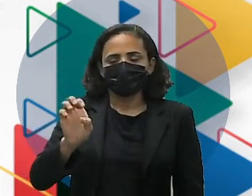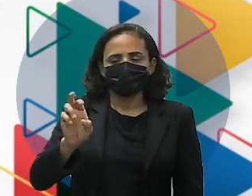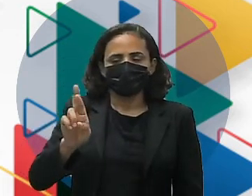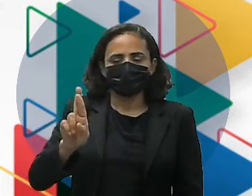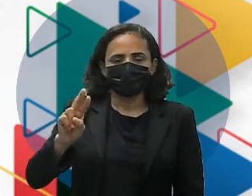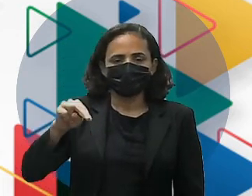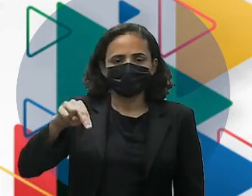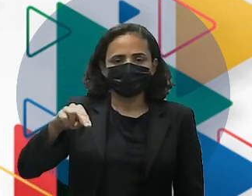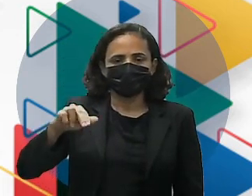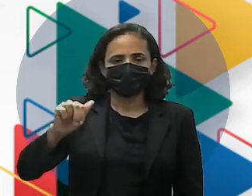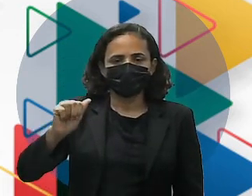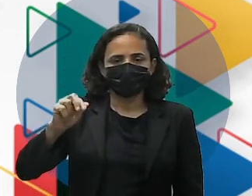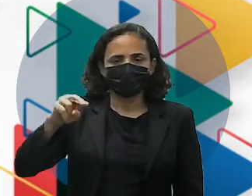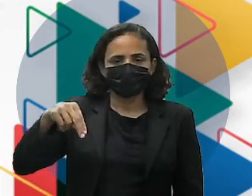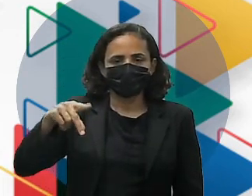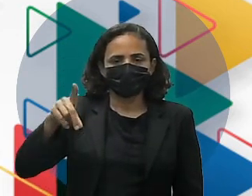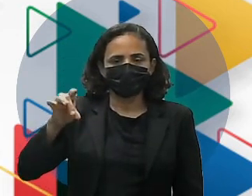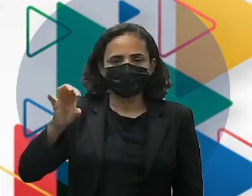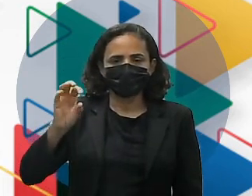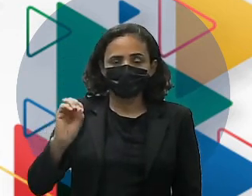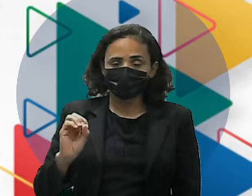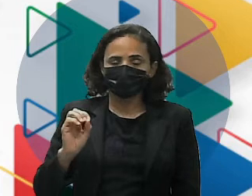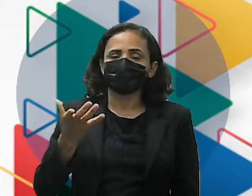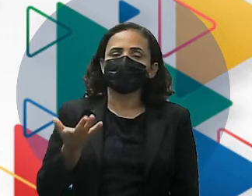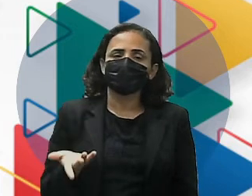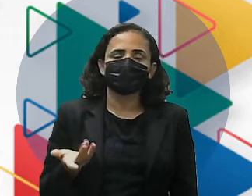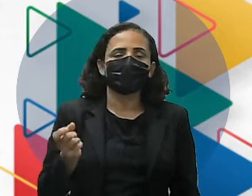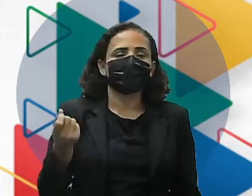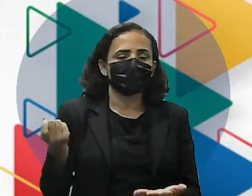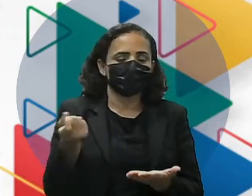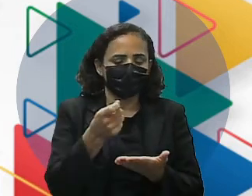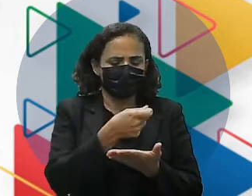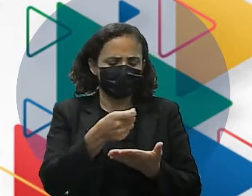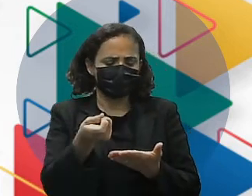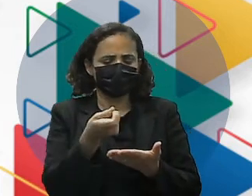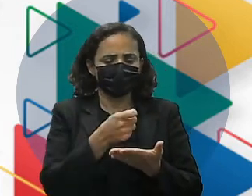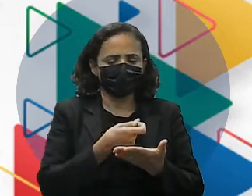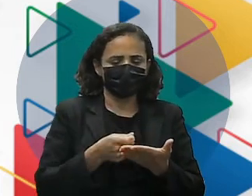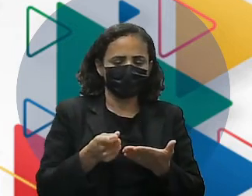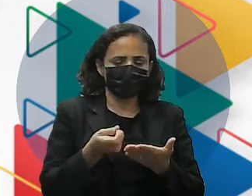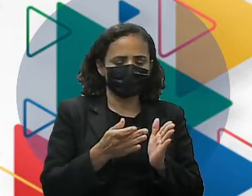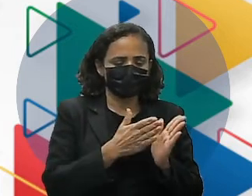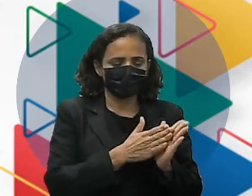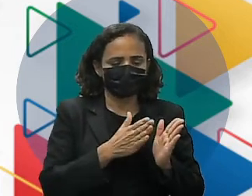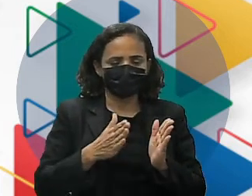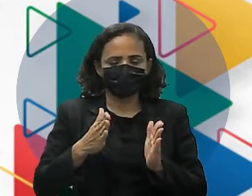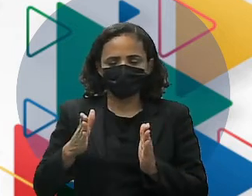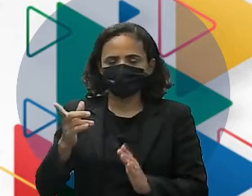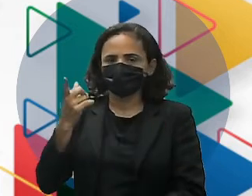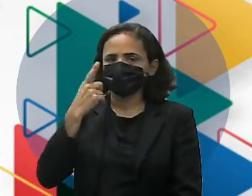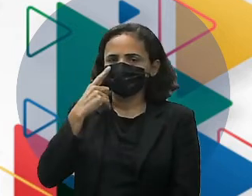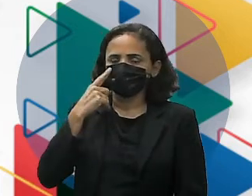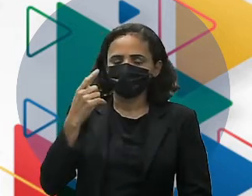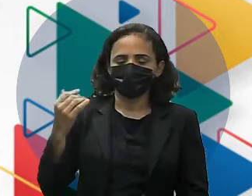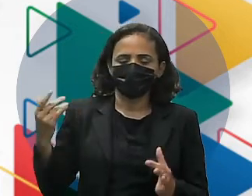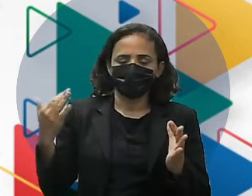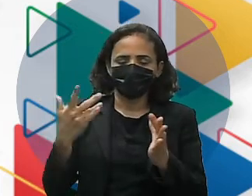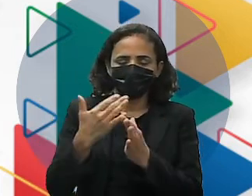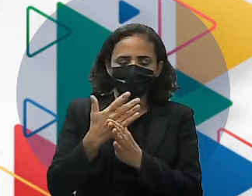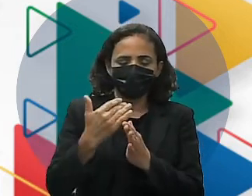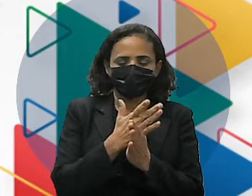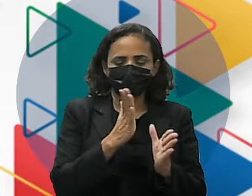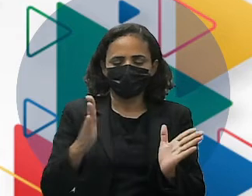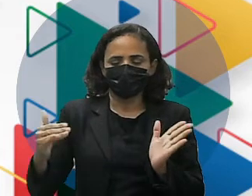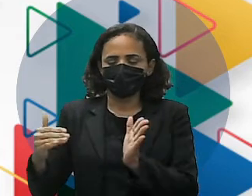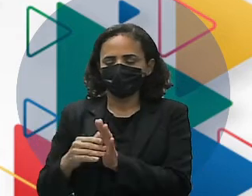de posse dessas informações, a gente tem que tentar desenhar aqui mais ou menos a trajetória da cidade até